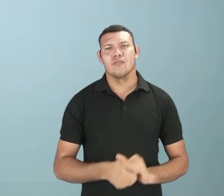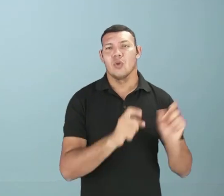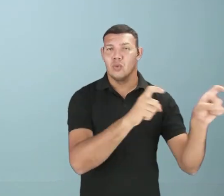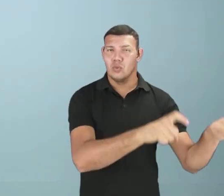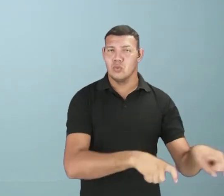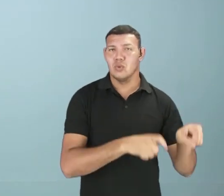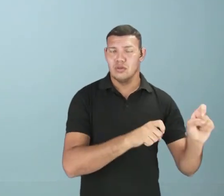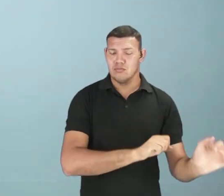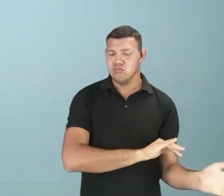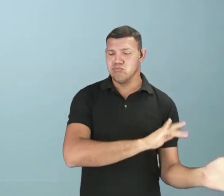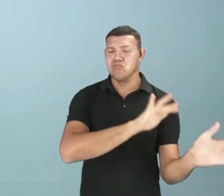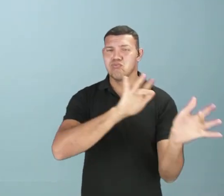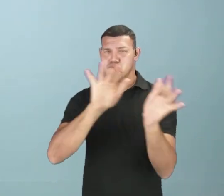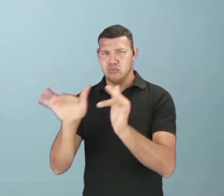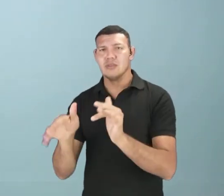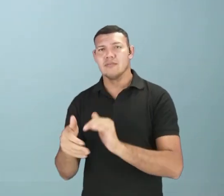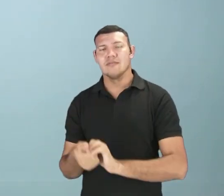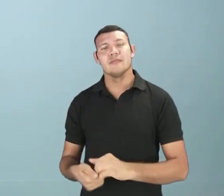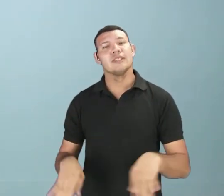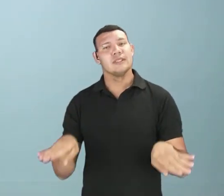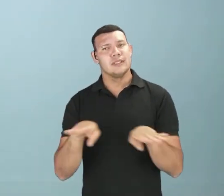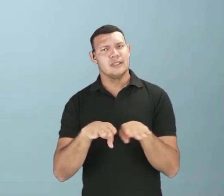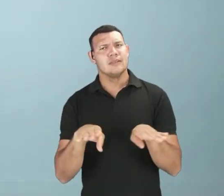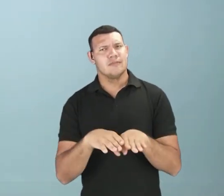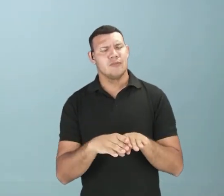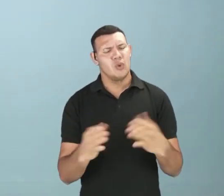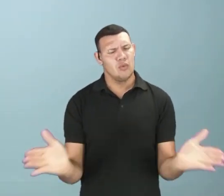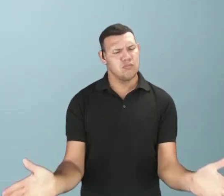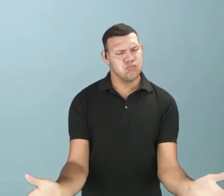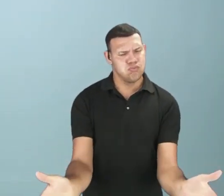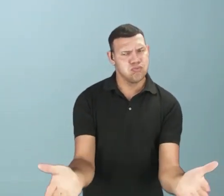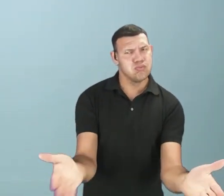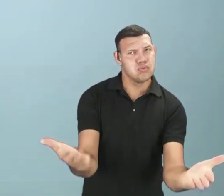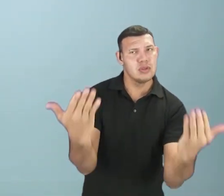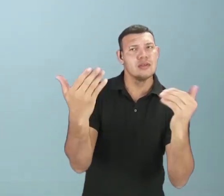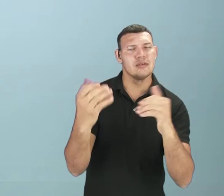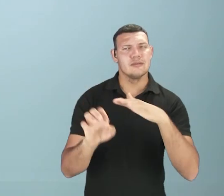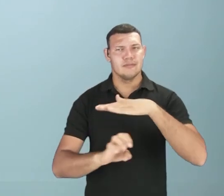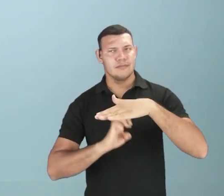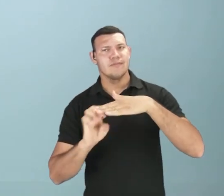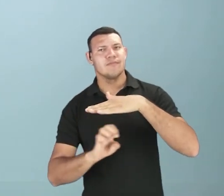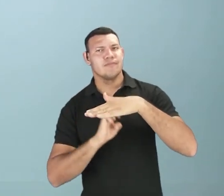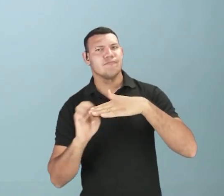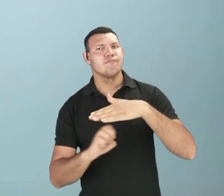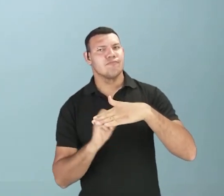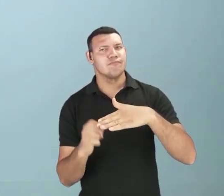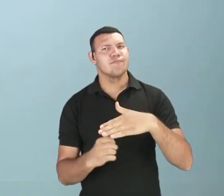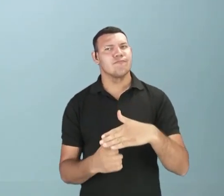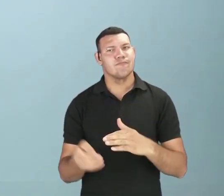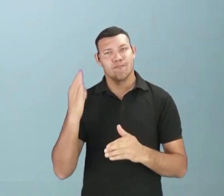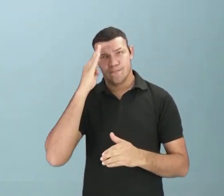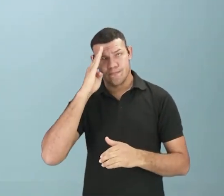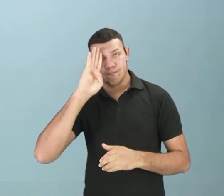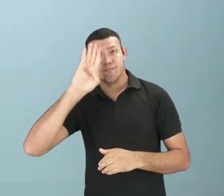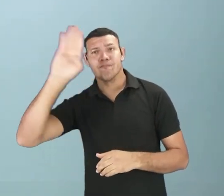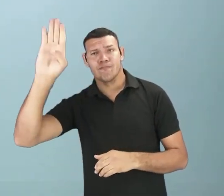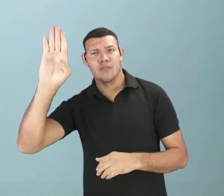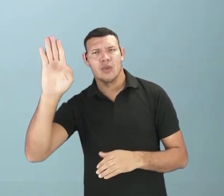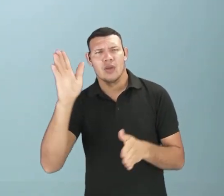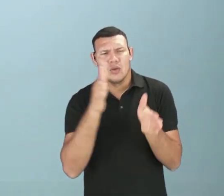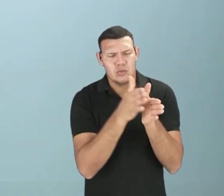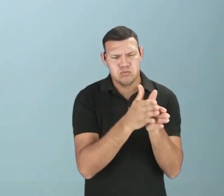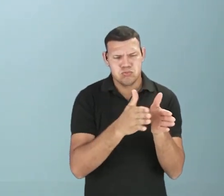Além também de um homem do campo ser incentivado por algumas empresas, né? Principalmente no